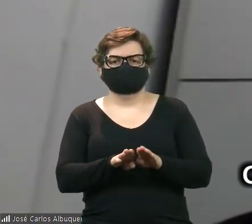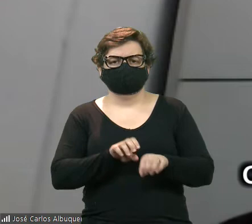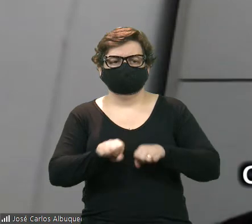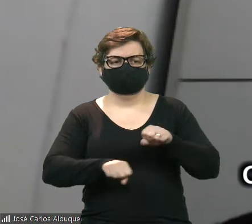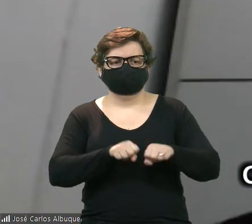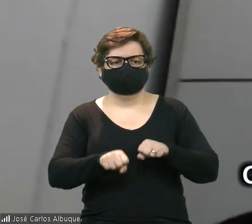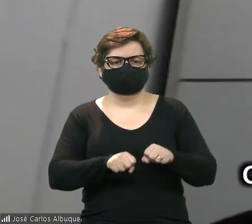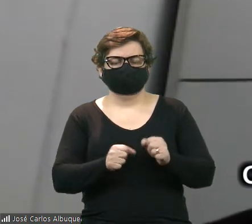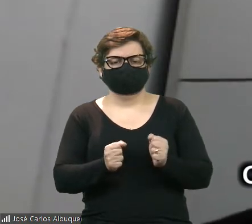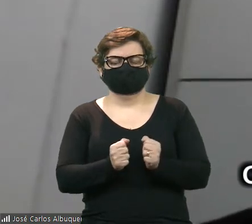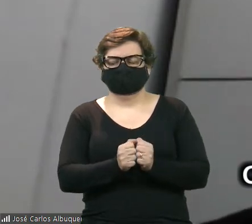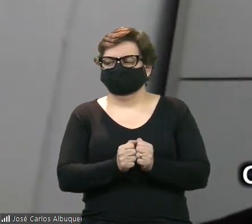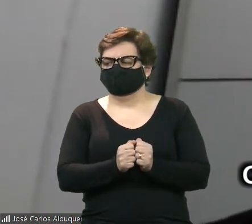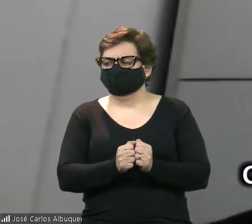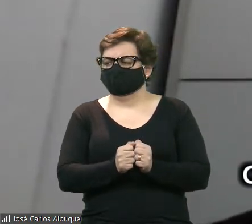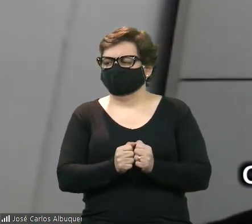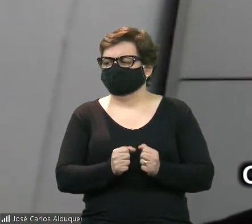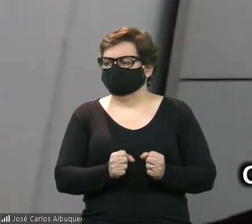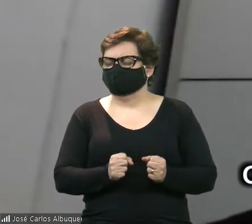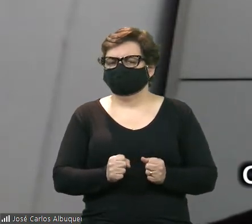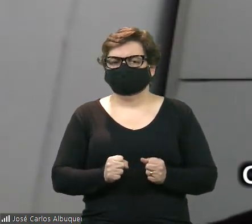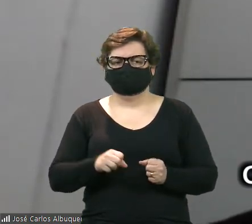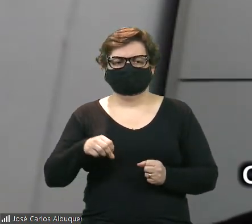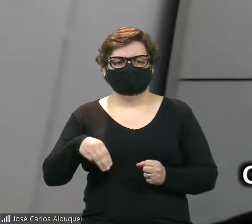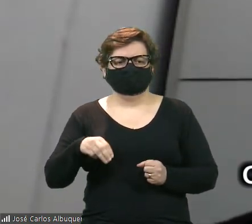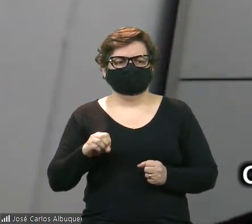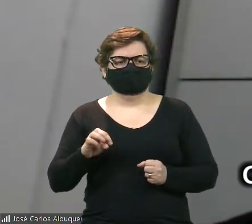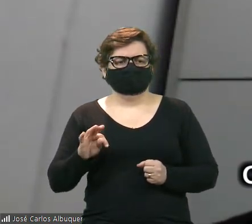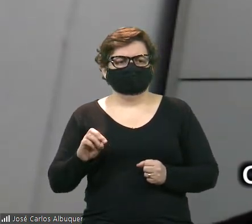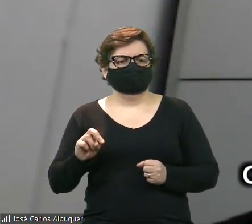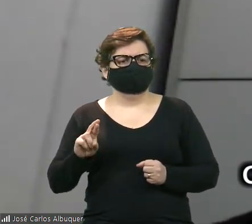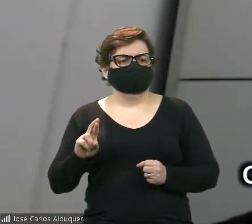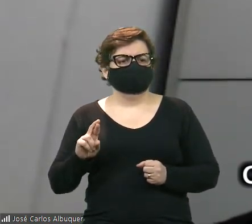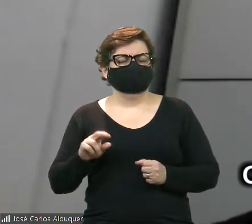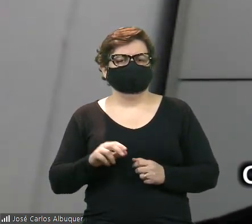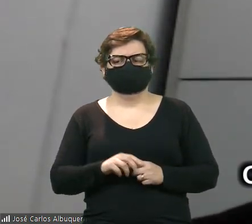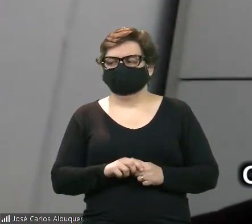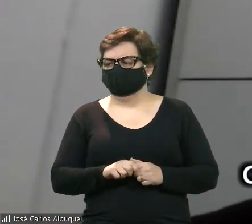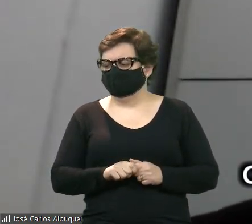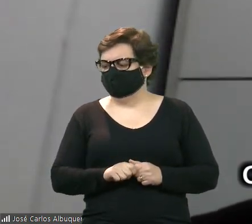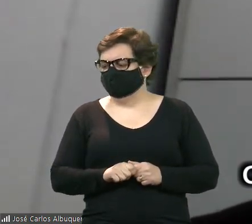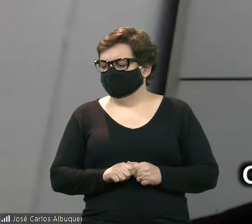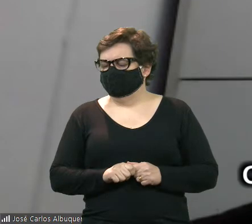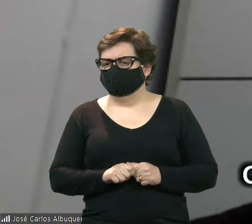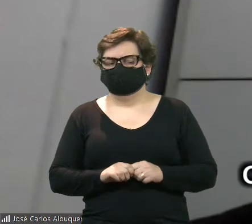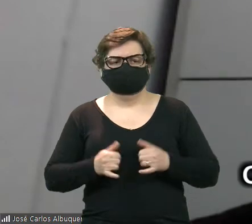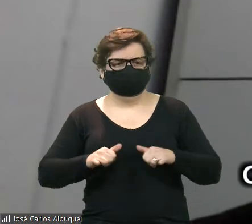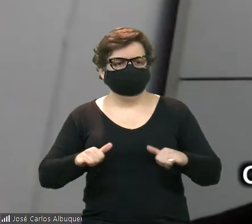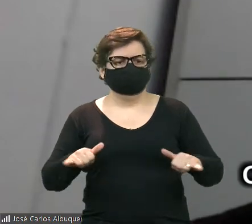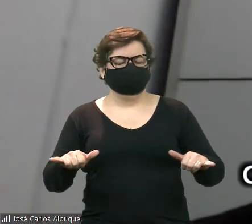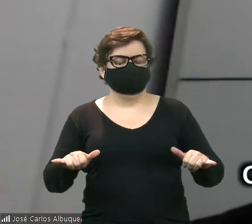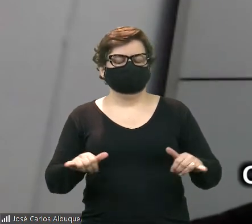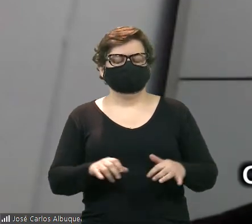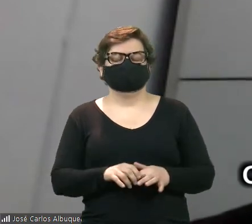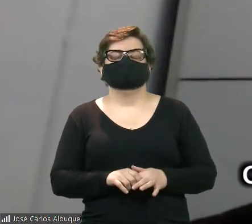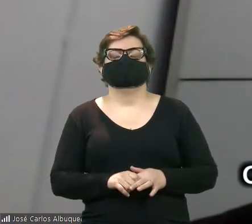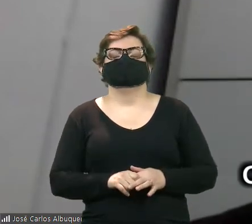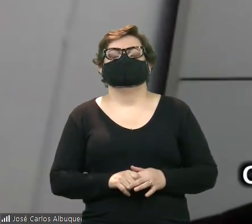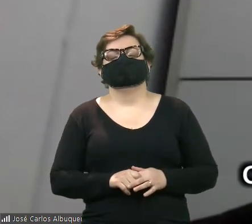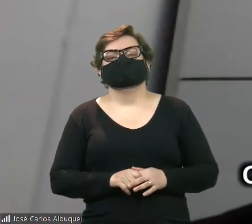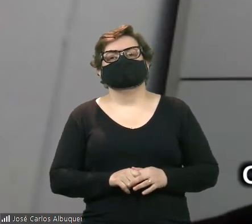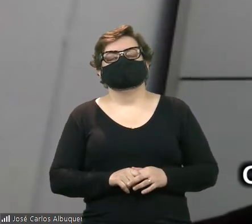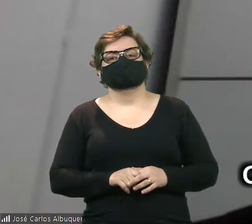se for, no caso, aprovado aí a utilização da bicicleta elétrica aí nessas vias,